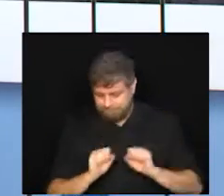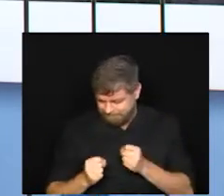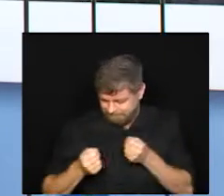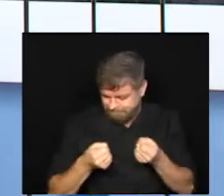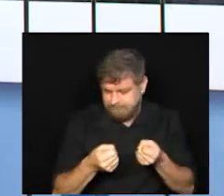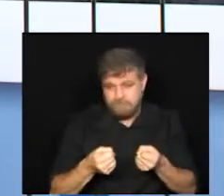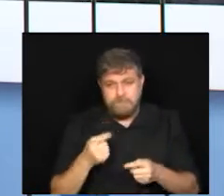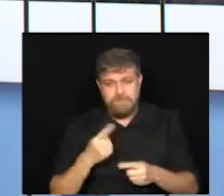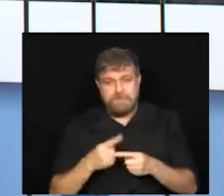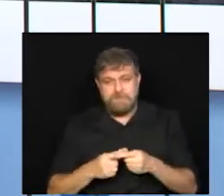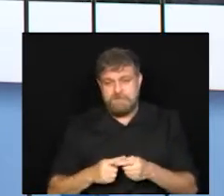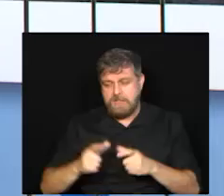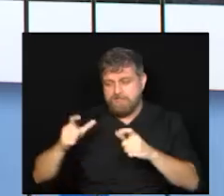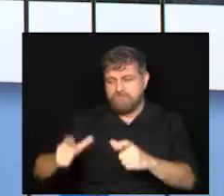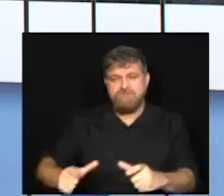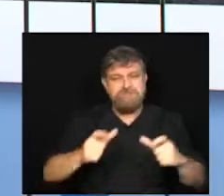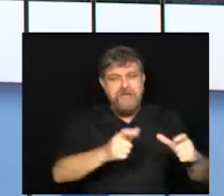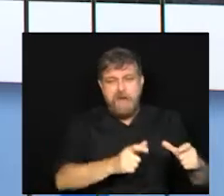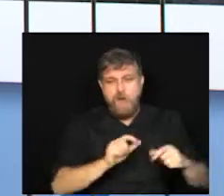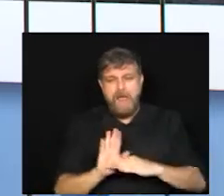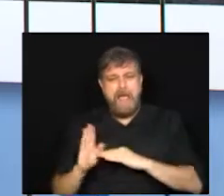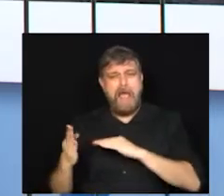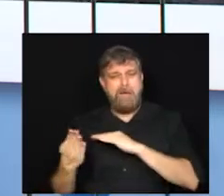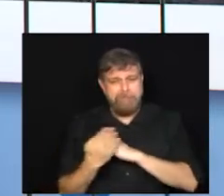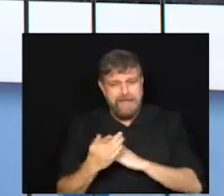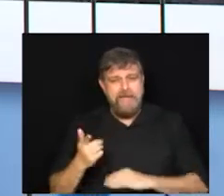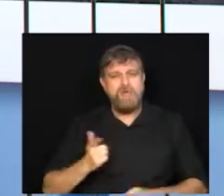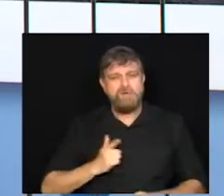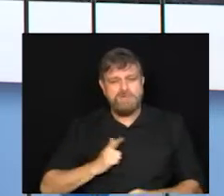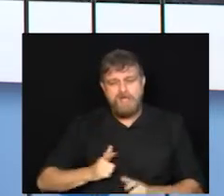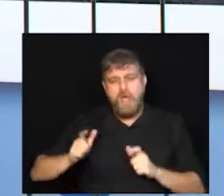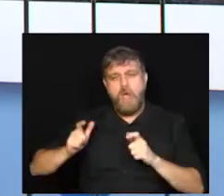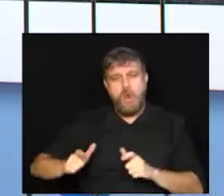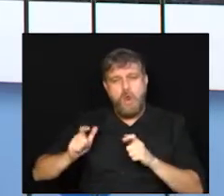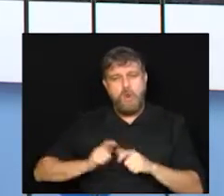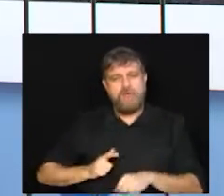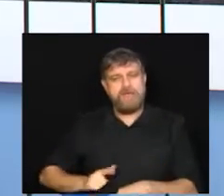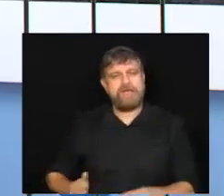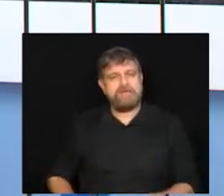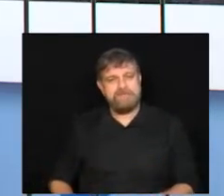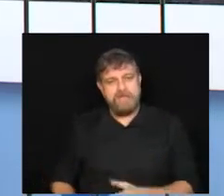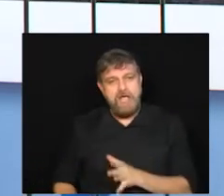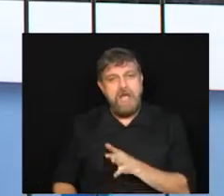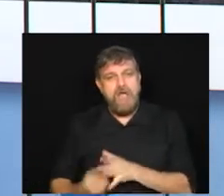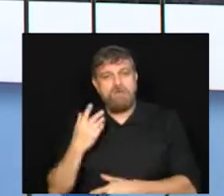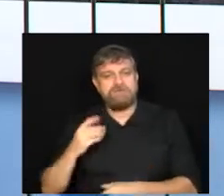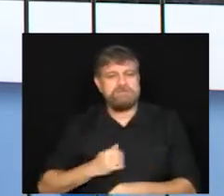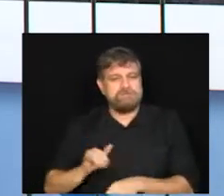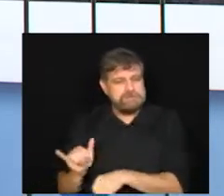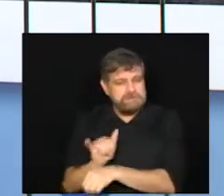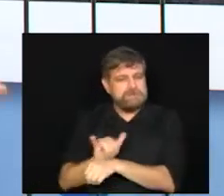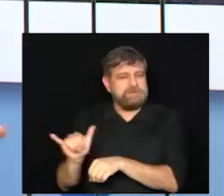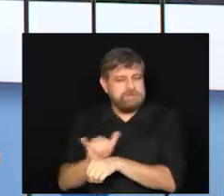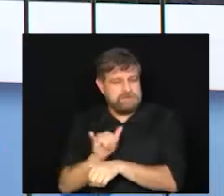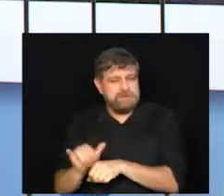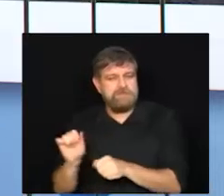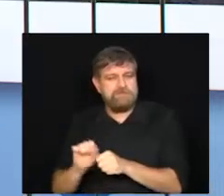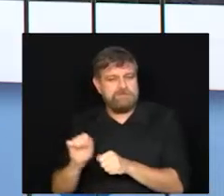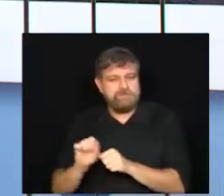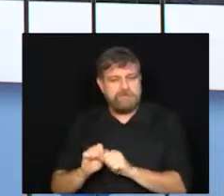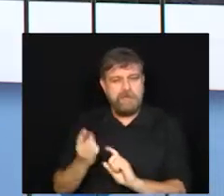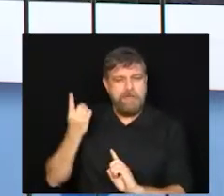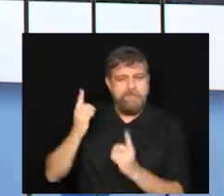porque vários locais, em vários bairros, vários estabelecimentos comerciais também tentaram fazer algum tipo de